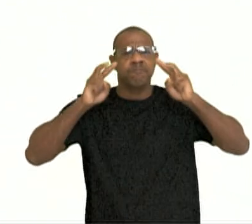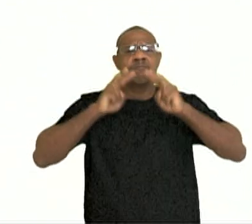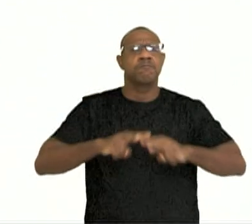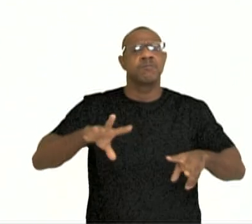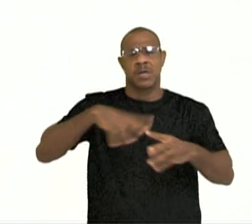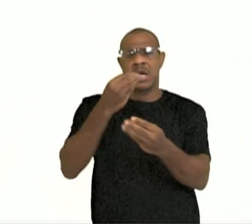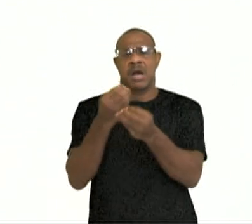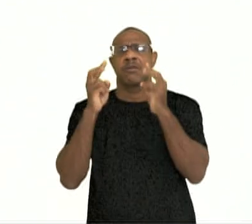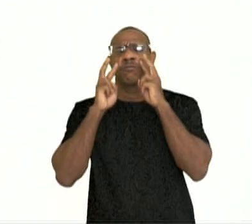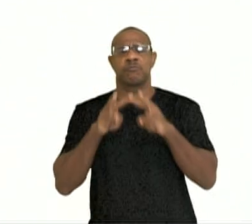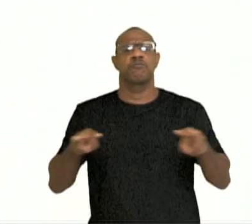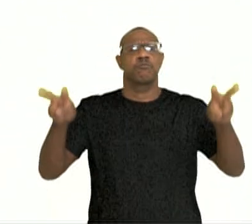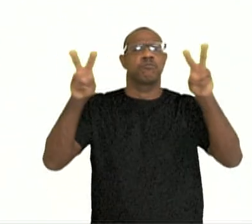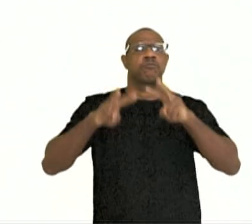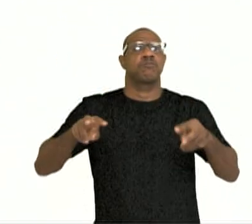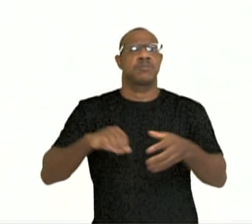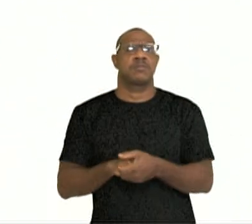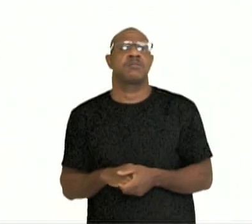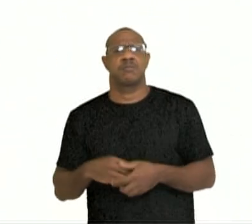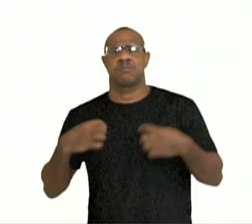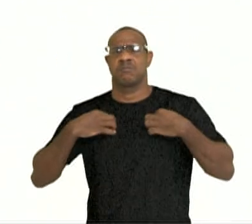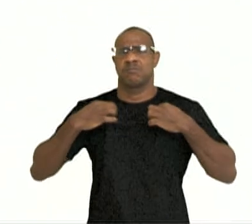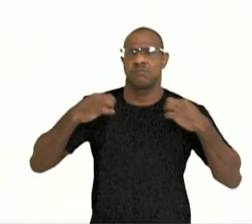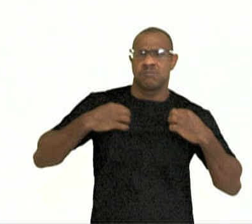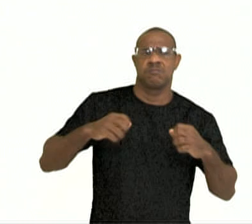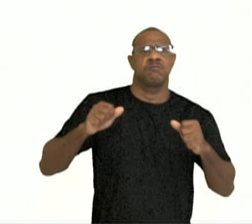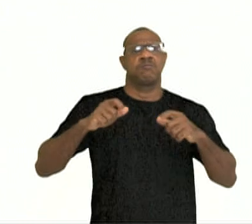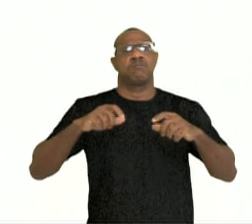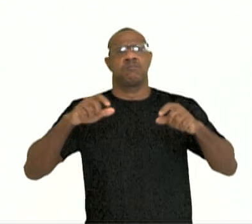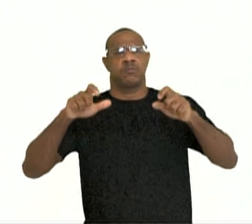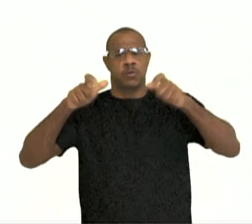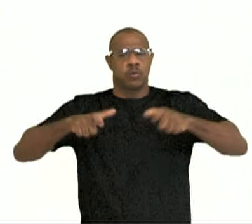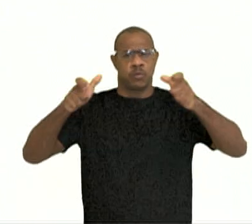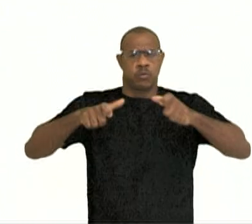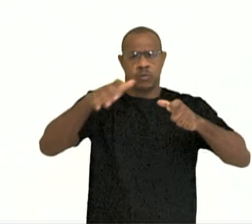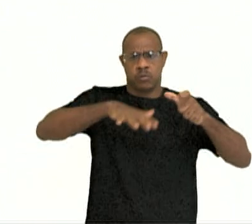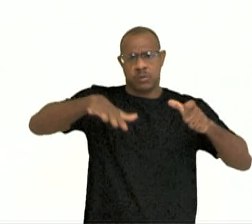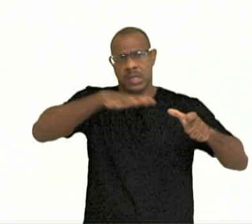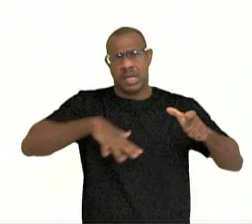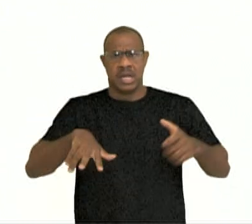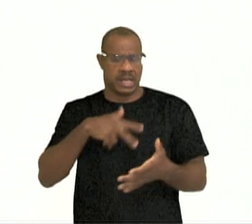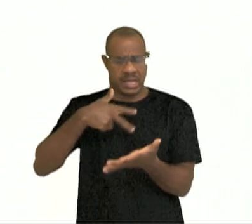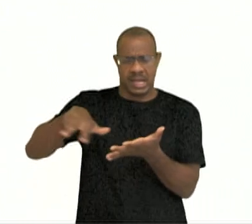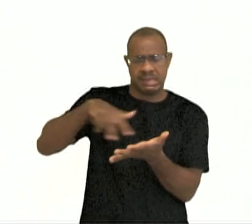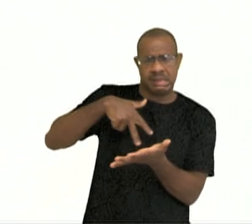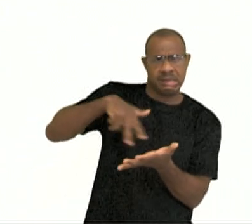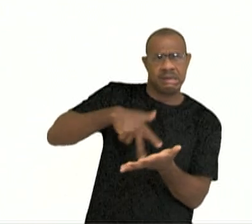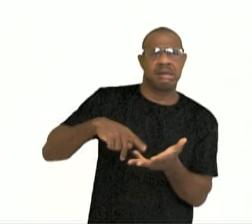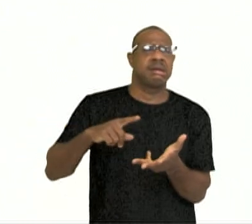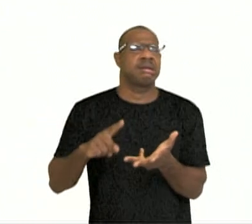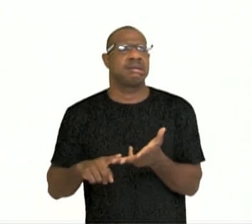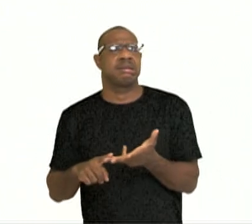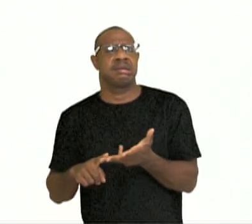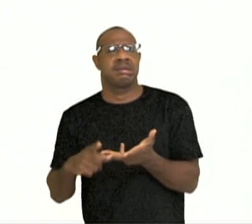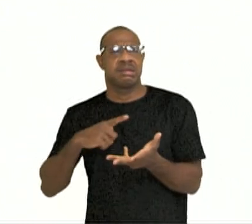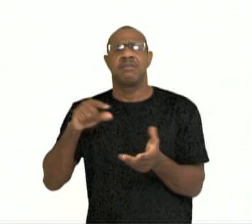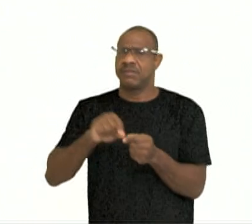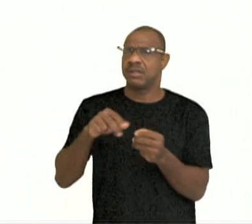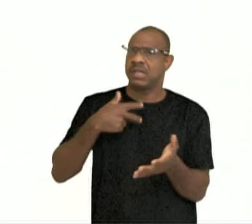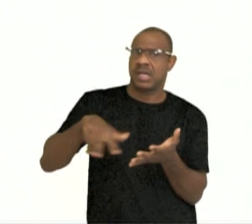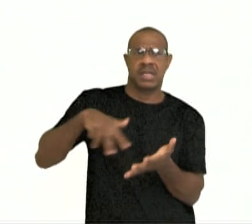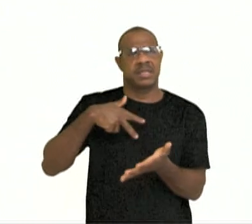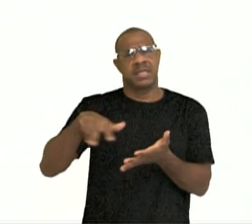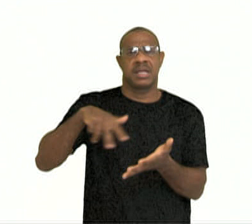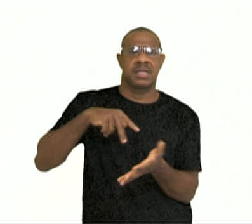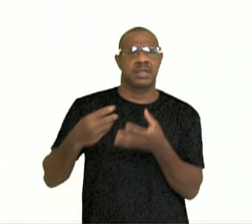artes visuais? O figurino, o cenário, a dança, na própria dança eles estão aqui executando uma dança, a dança